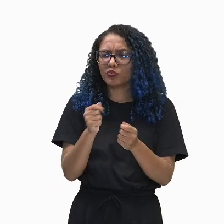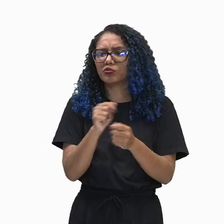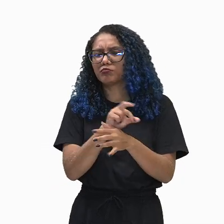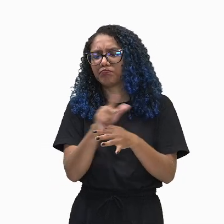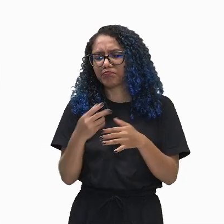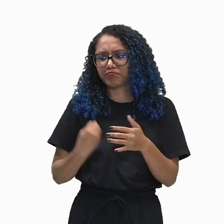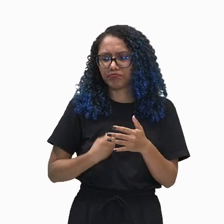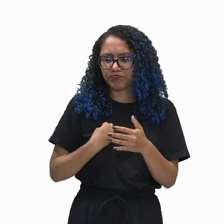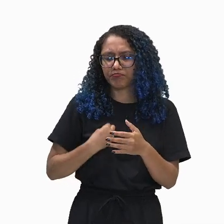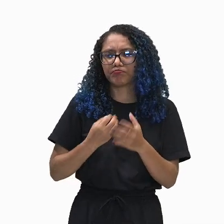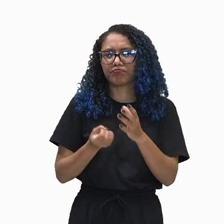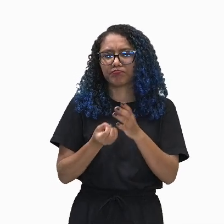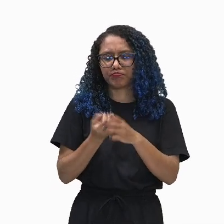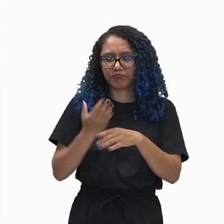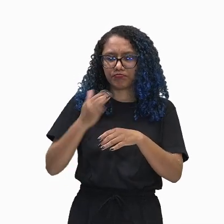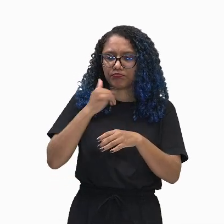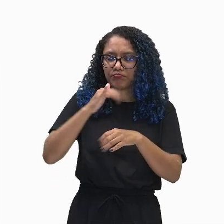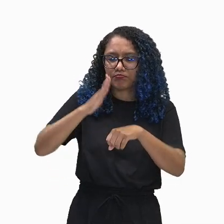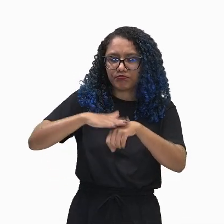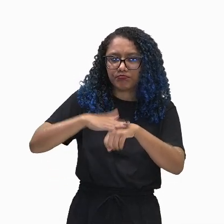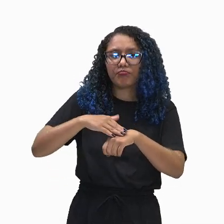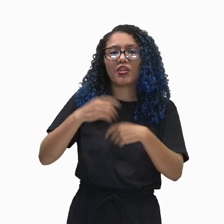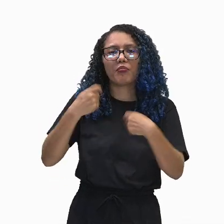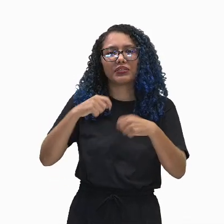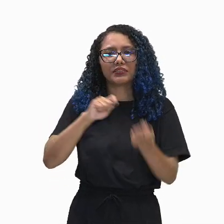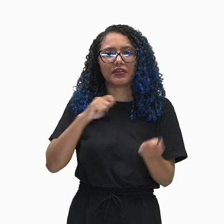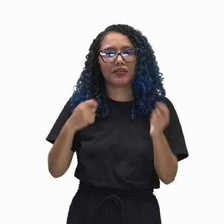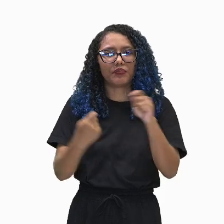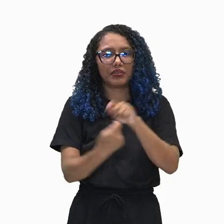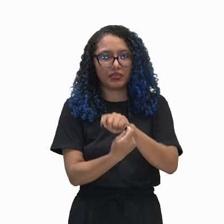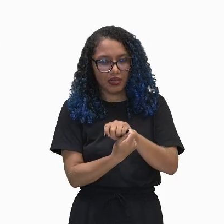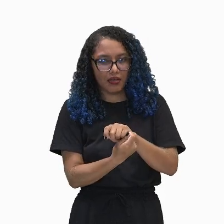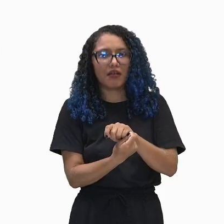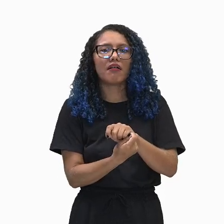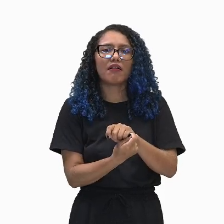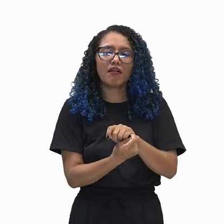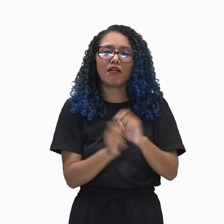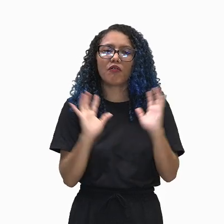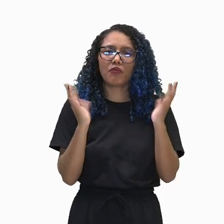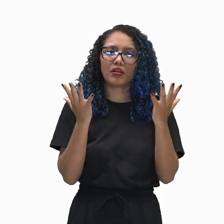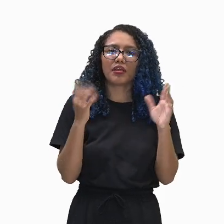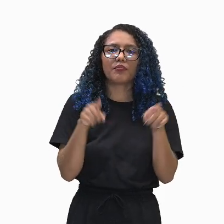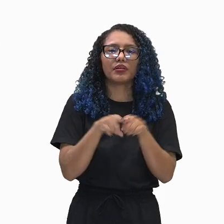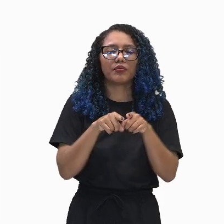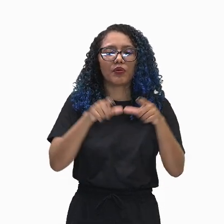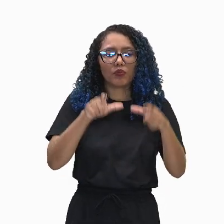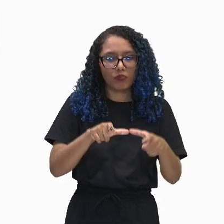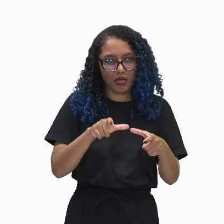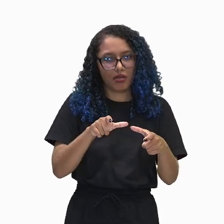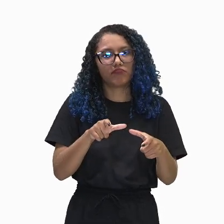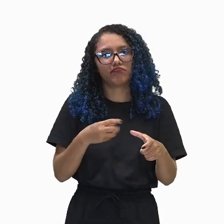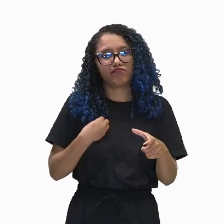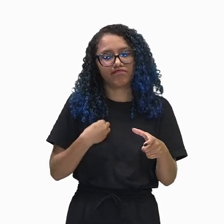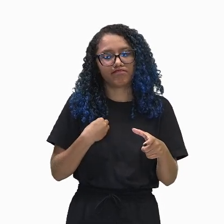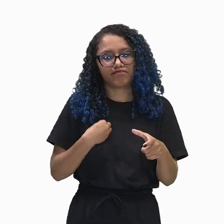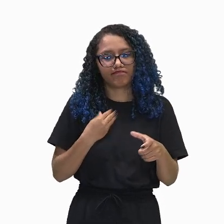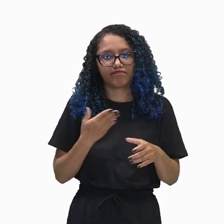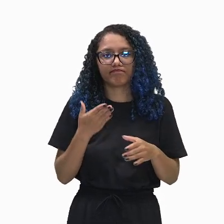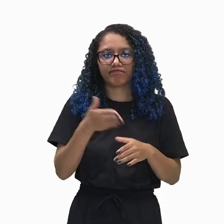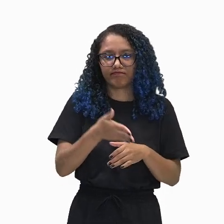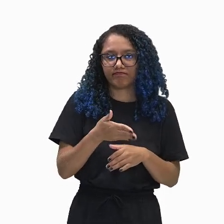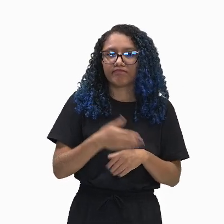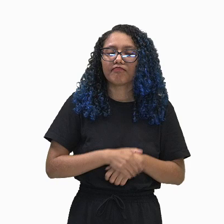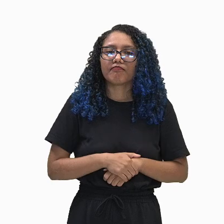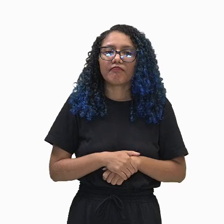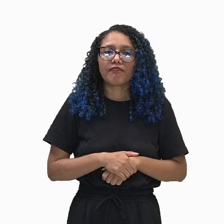têm que se adaptar ao clima, ao ambiente de onde eles estão. E a vegetação, de